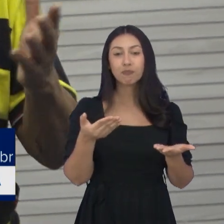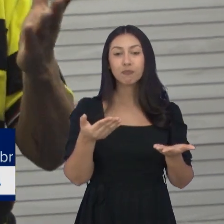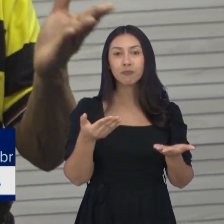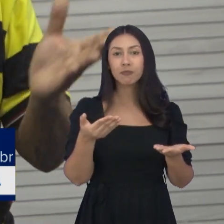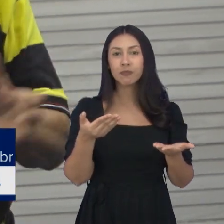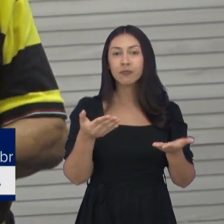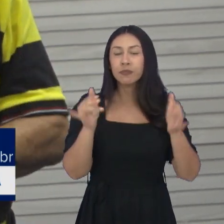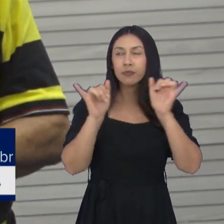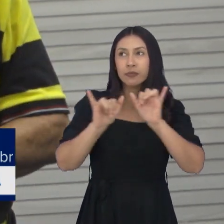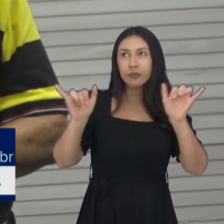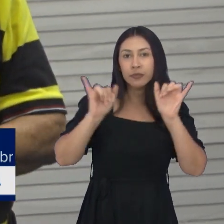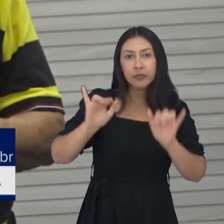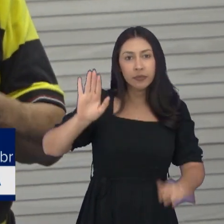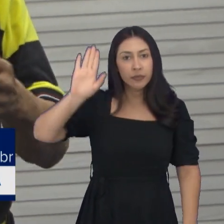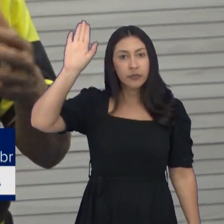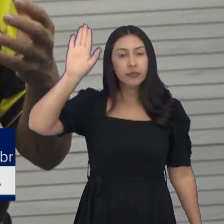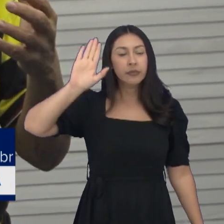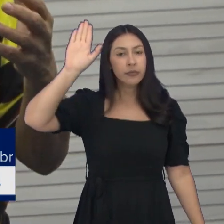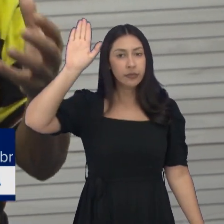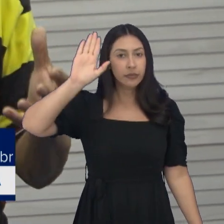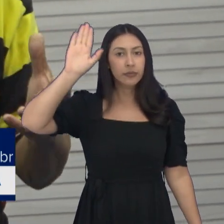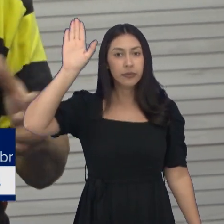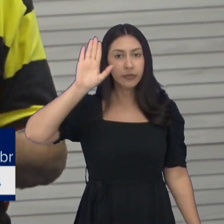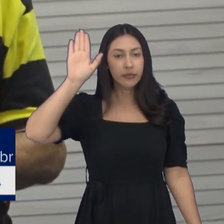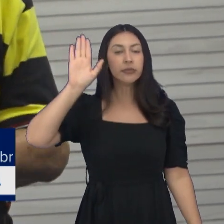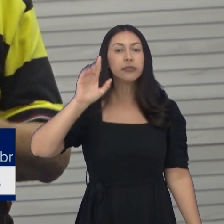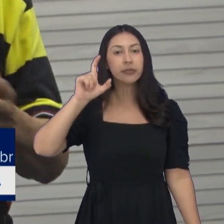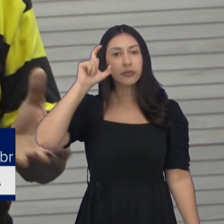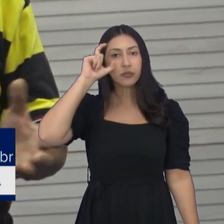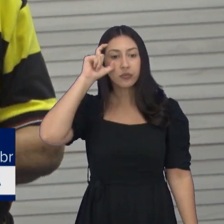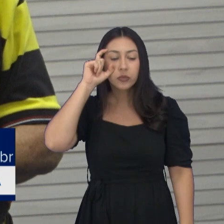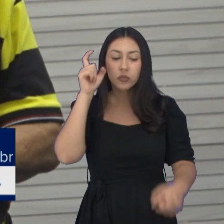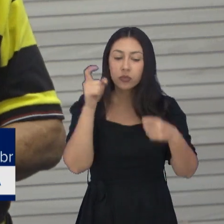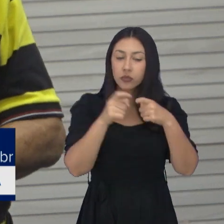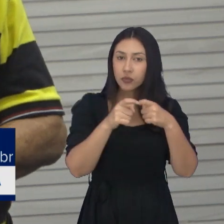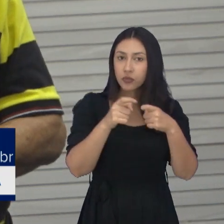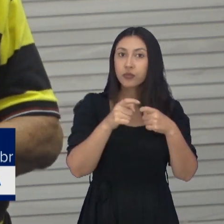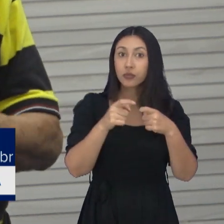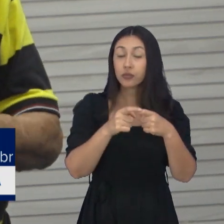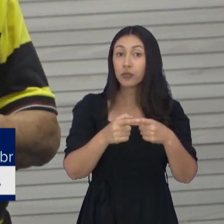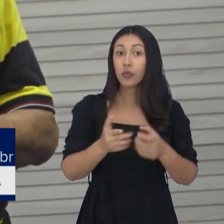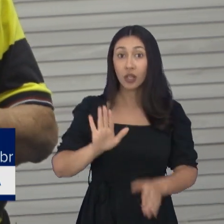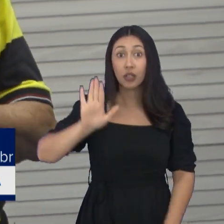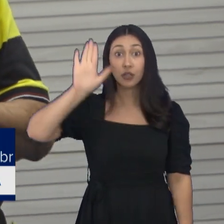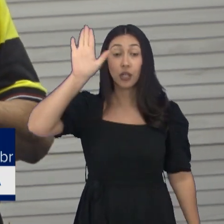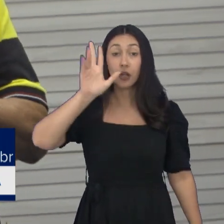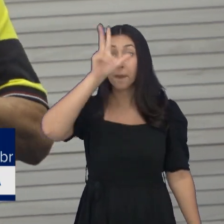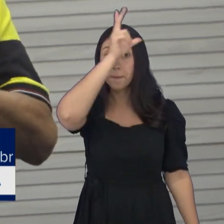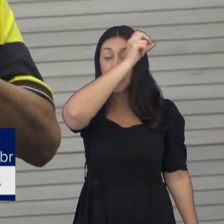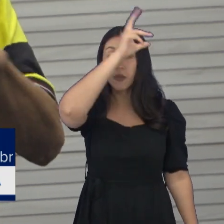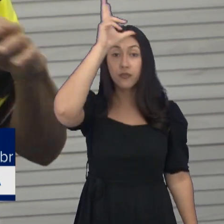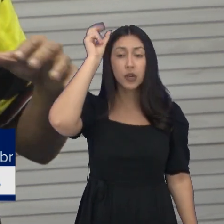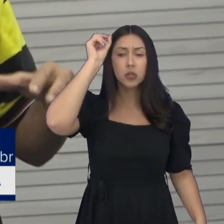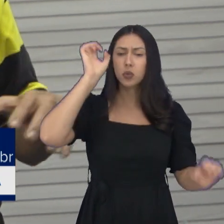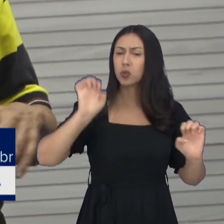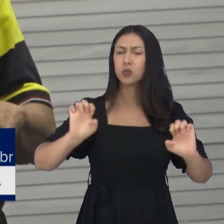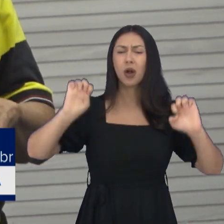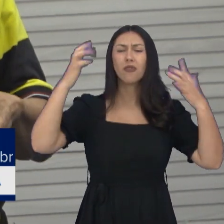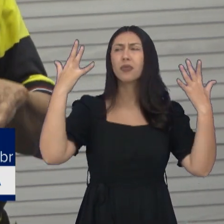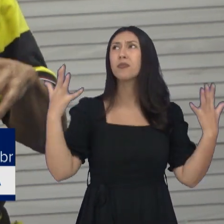no pré-lançamento do Dr. Elton, a prefeita da cidade. Tivemos lá um evento